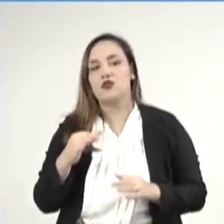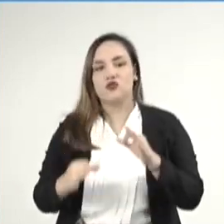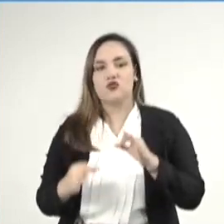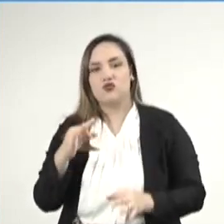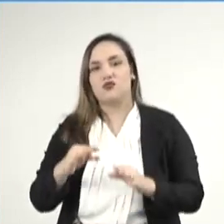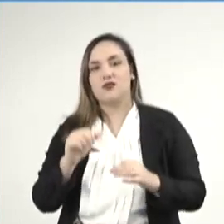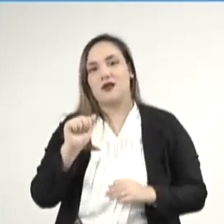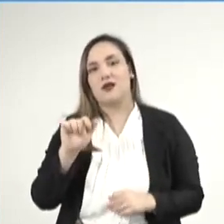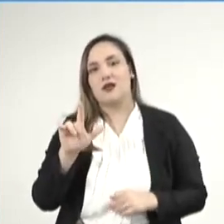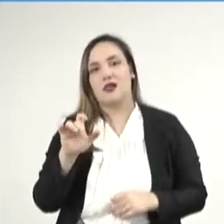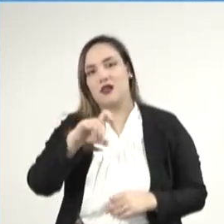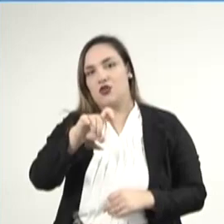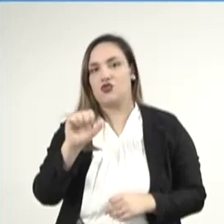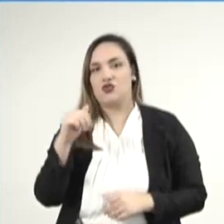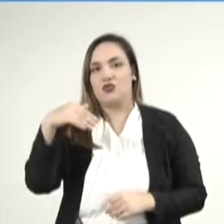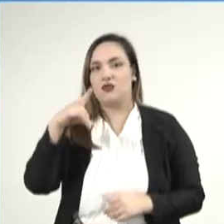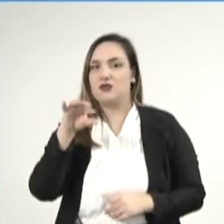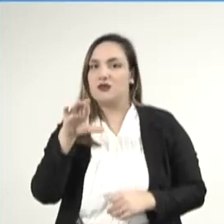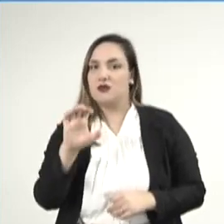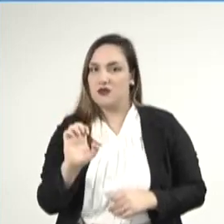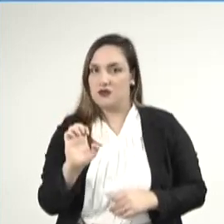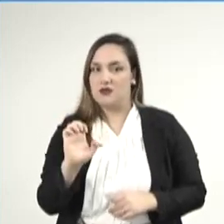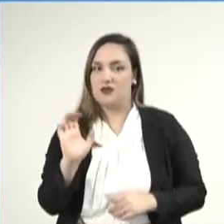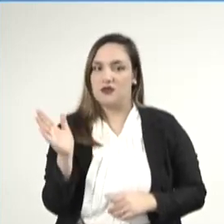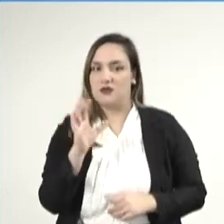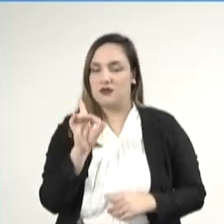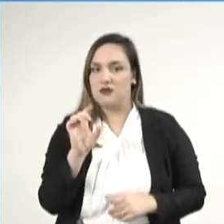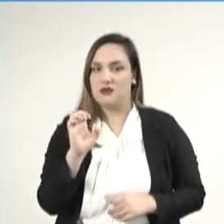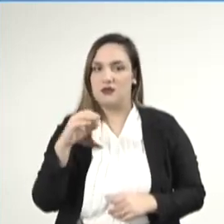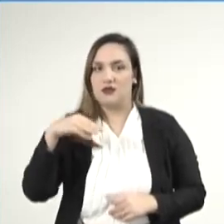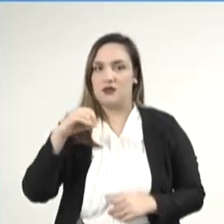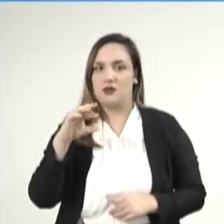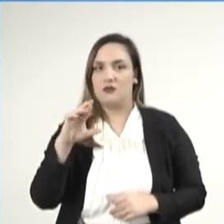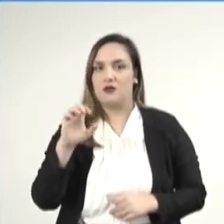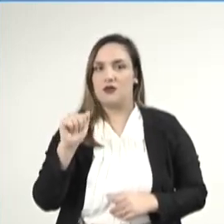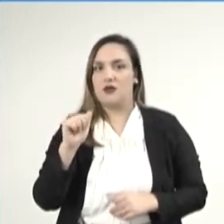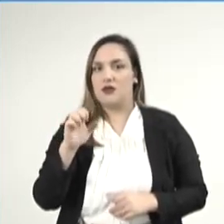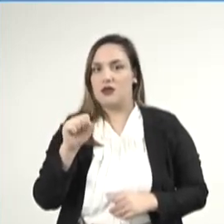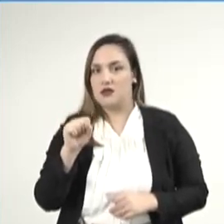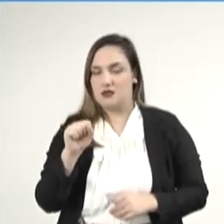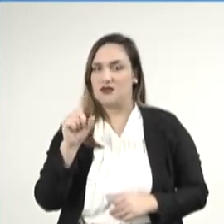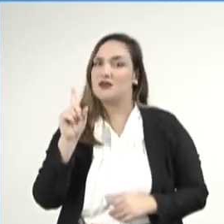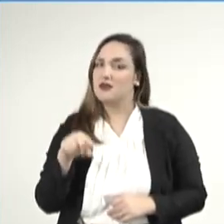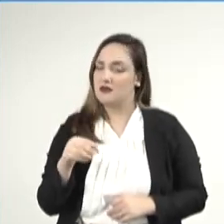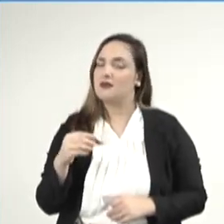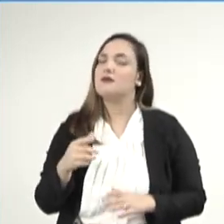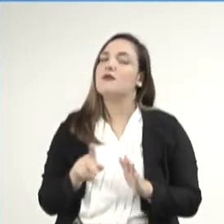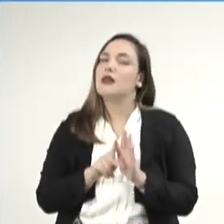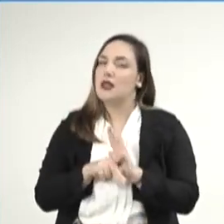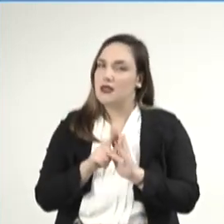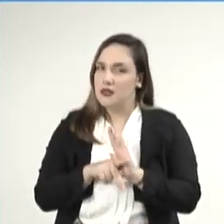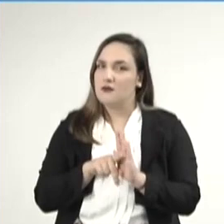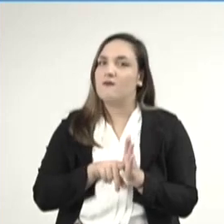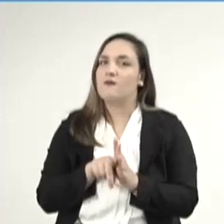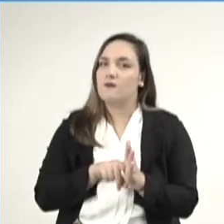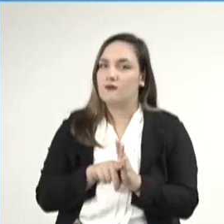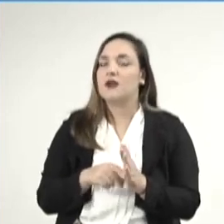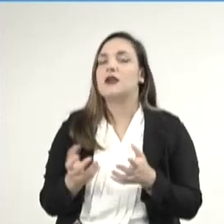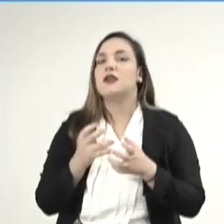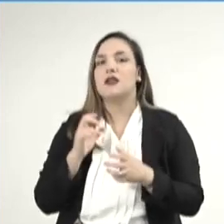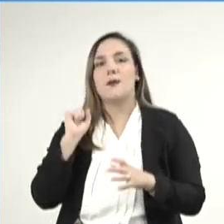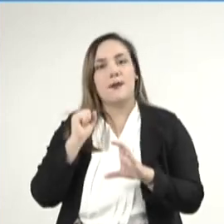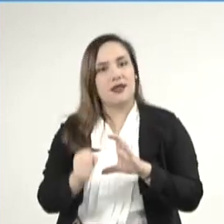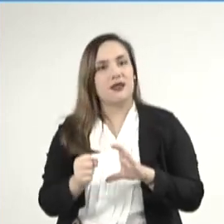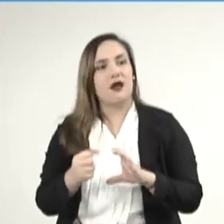tenha planejado a sua morte, sua prisão, e o mais grave, de ter